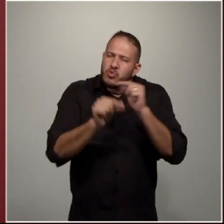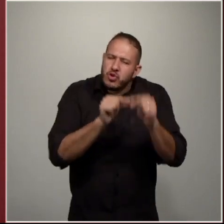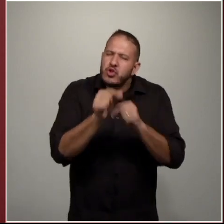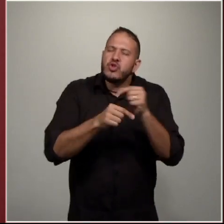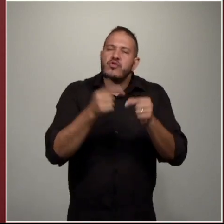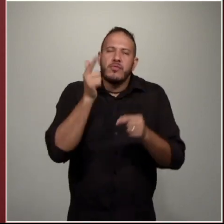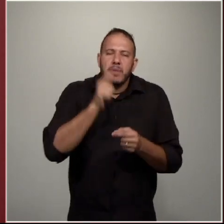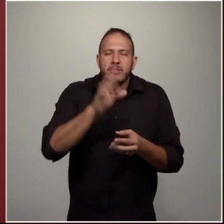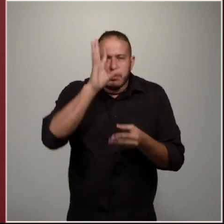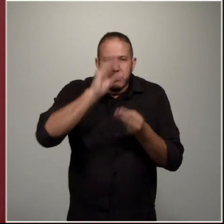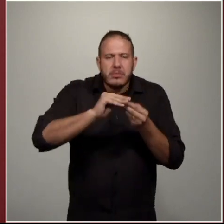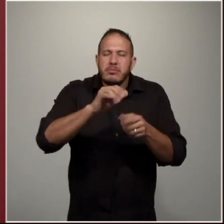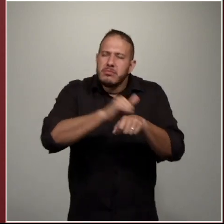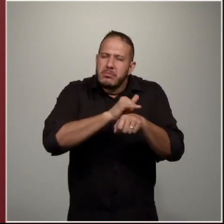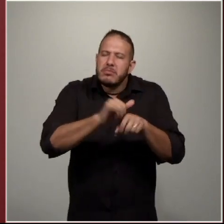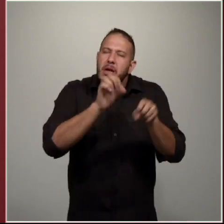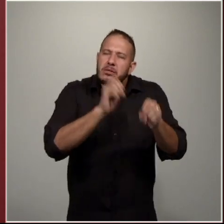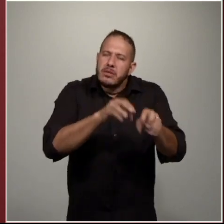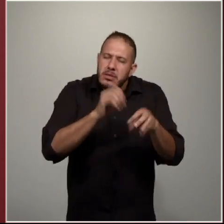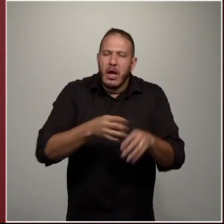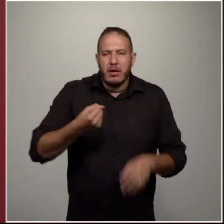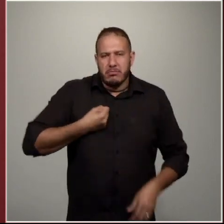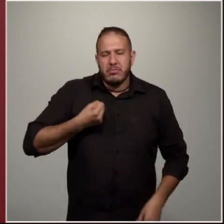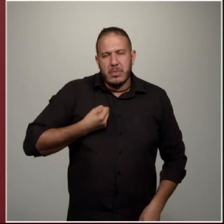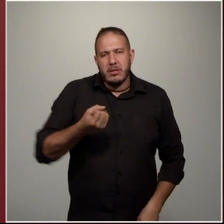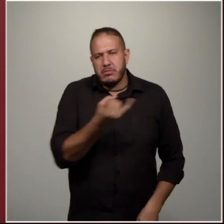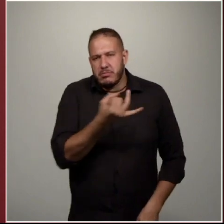para se ensinar sistema de numeração